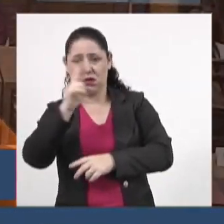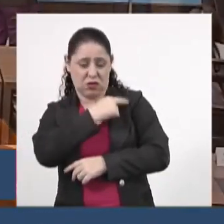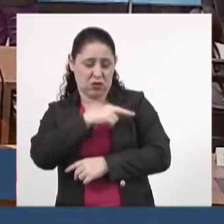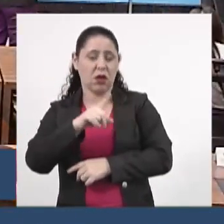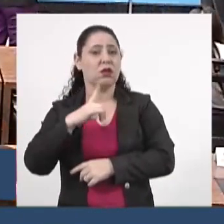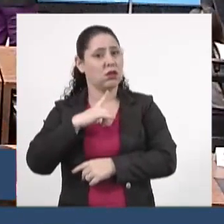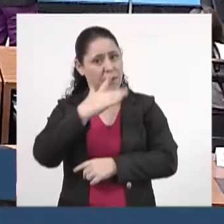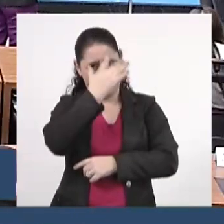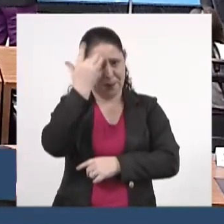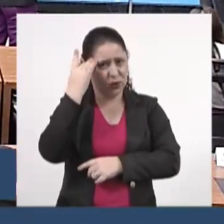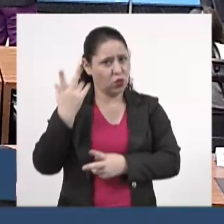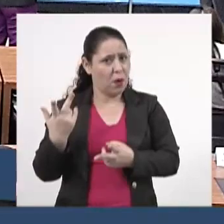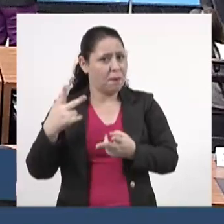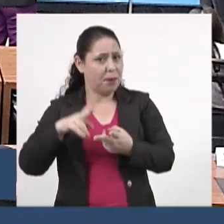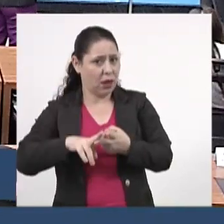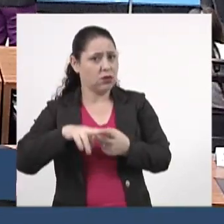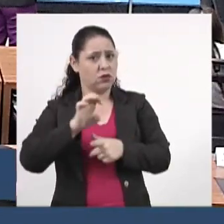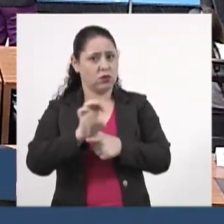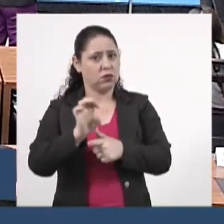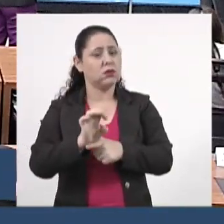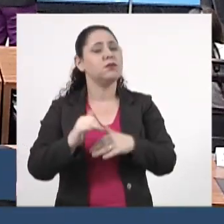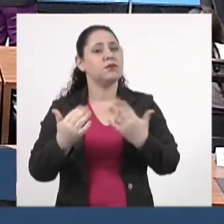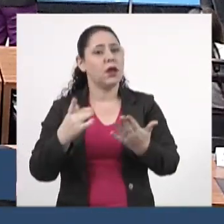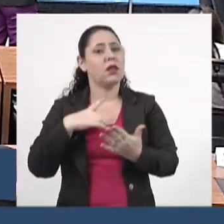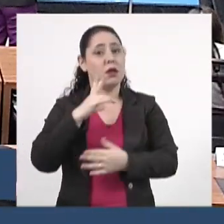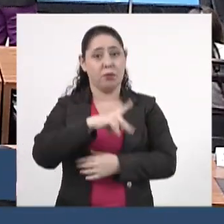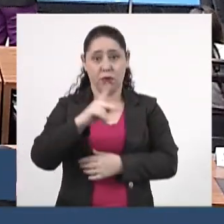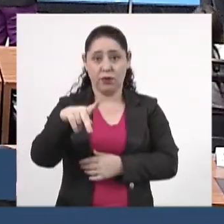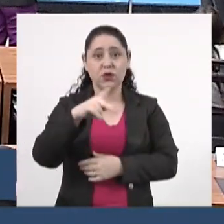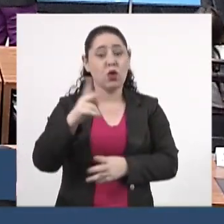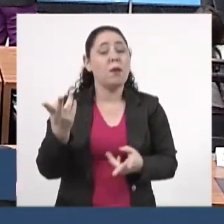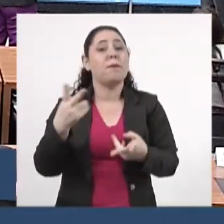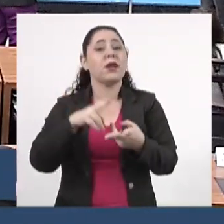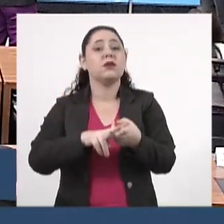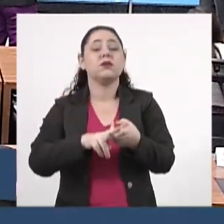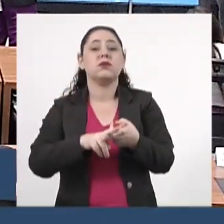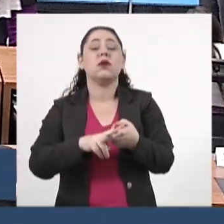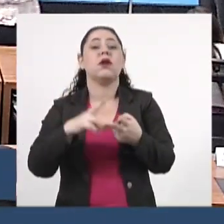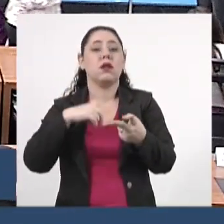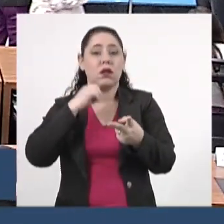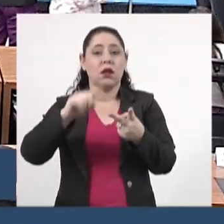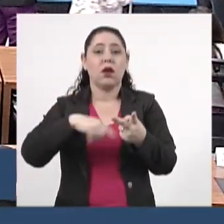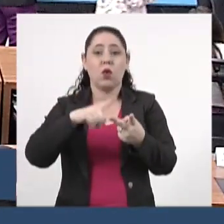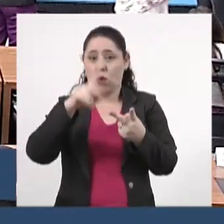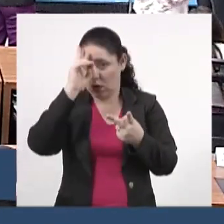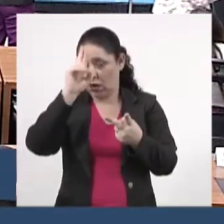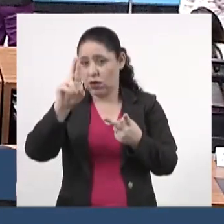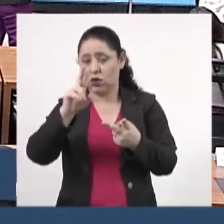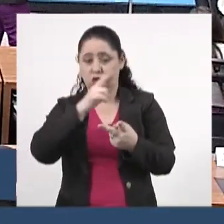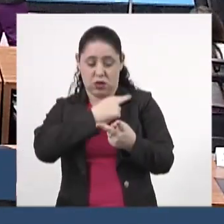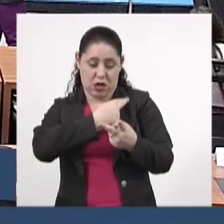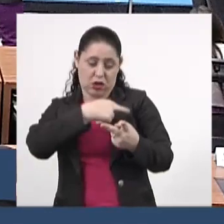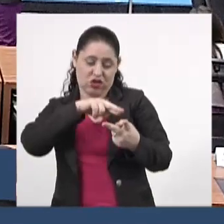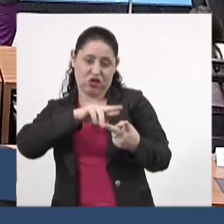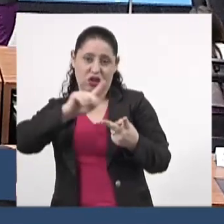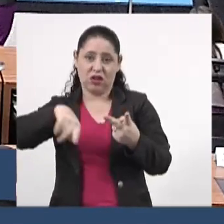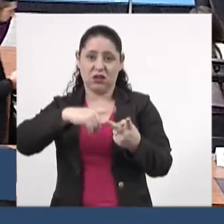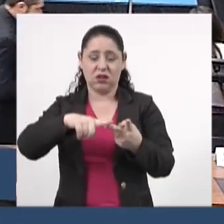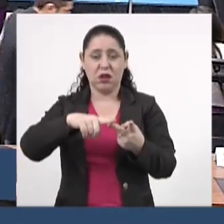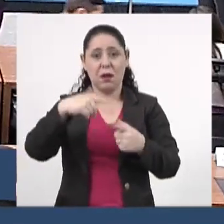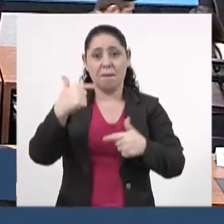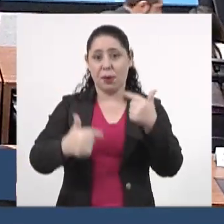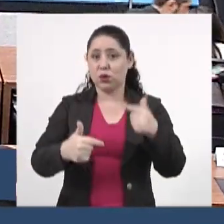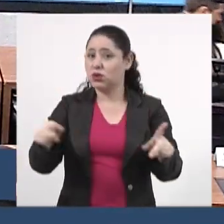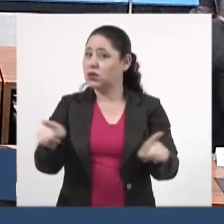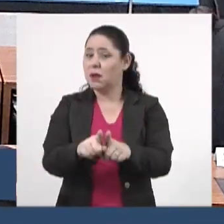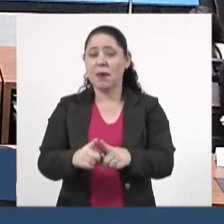Nós temos pessoas presas no nosso Estado, nós temos professores que estão presos, nós temos aqui um líder religioso e também